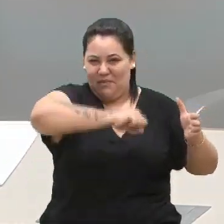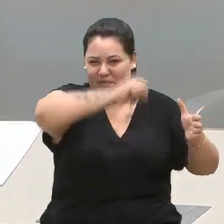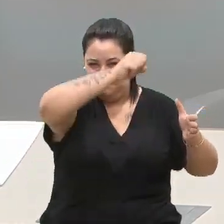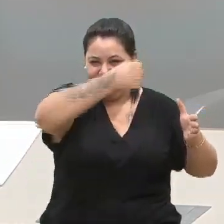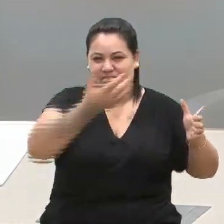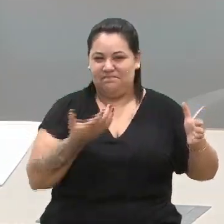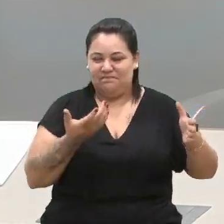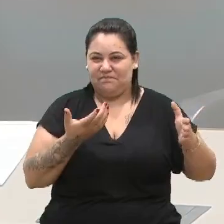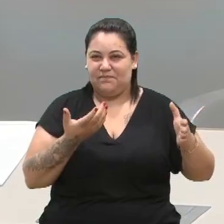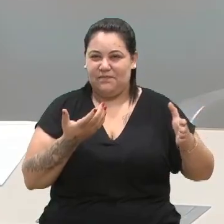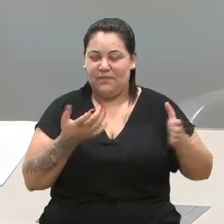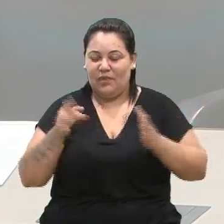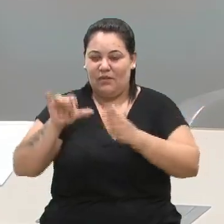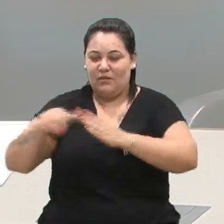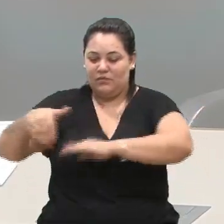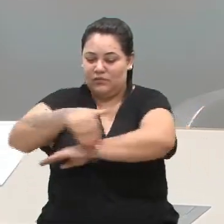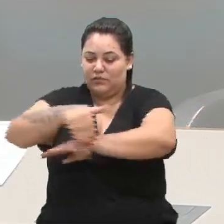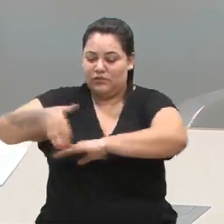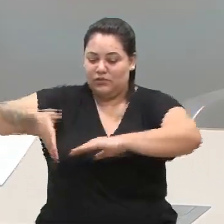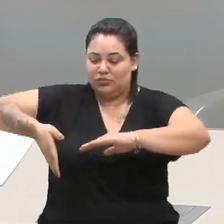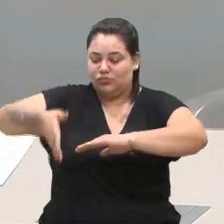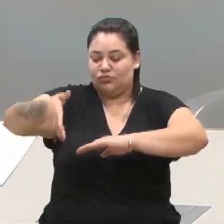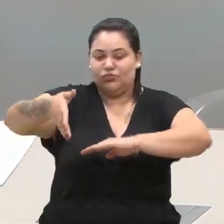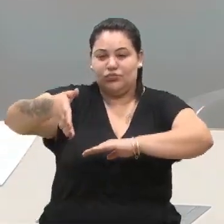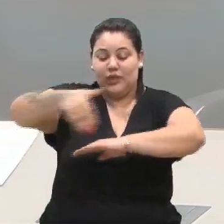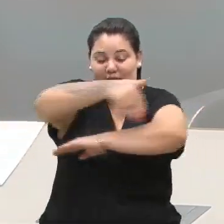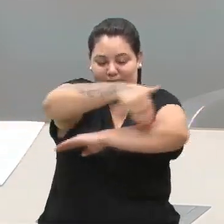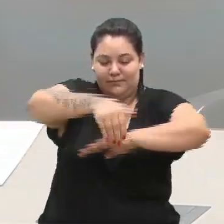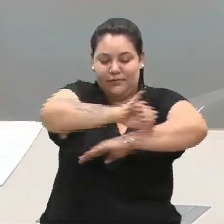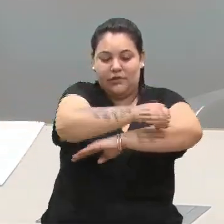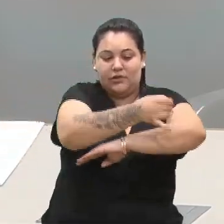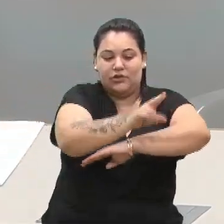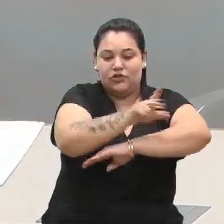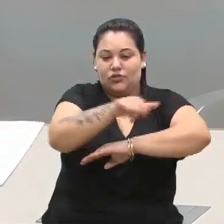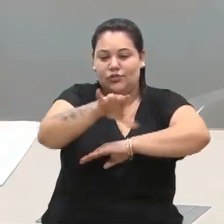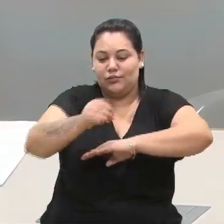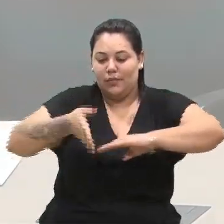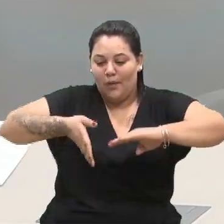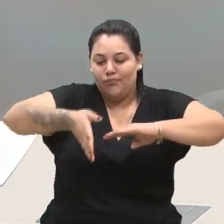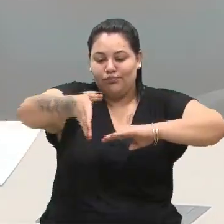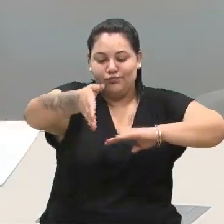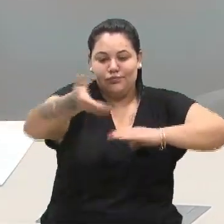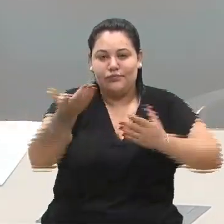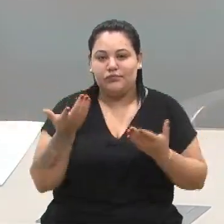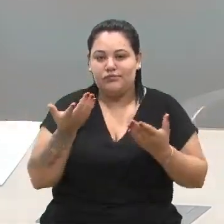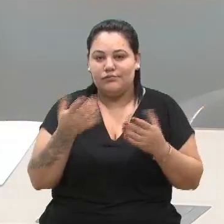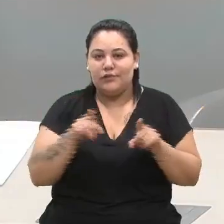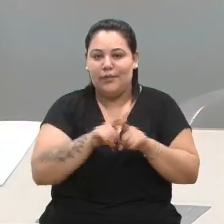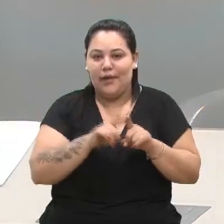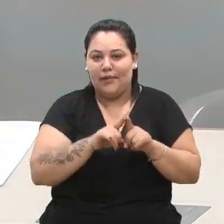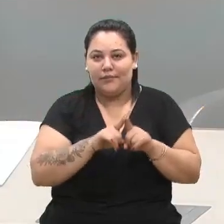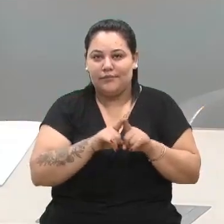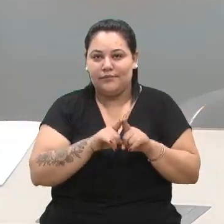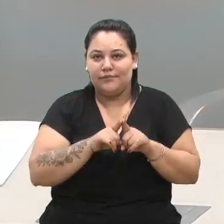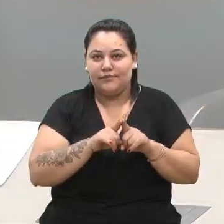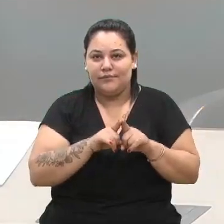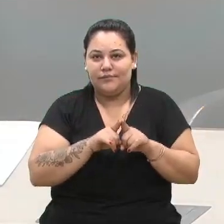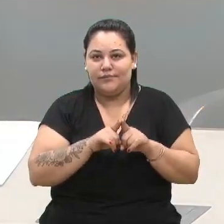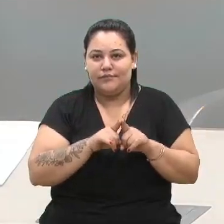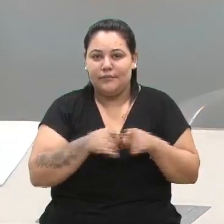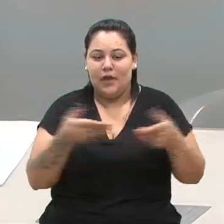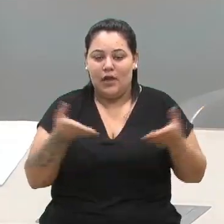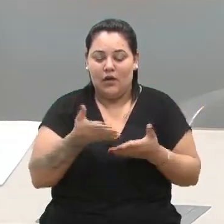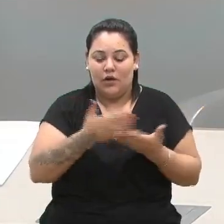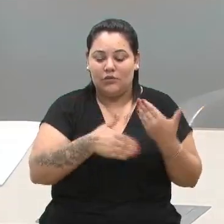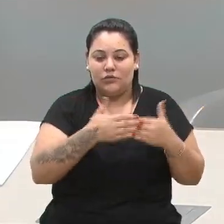Pinheiro e a Júlio, também. Um empurra para lá e para cá de container. Se concentrou tudo ali na Feijó